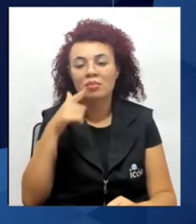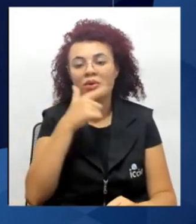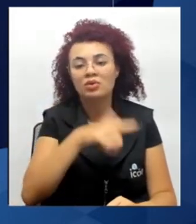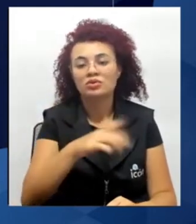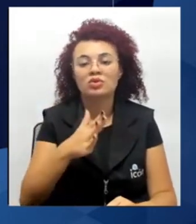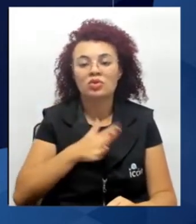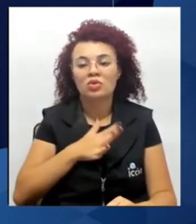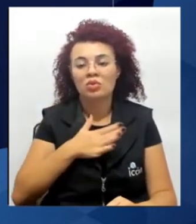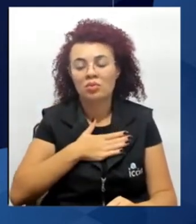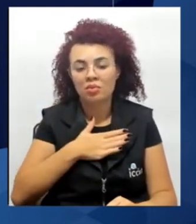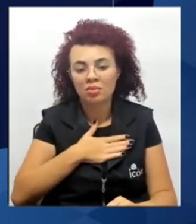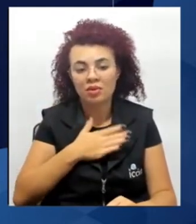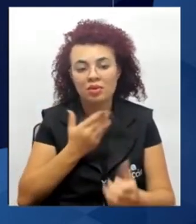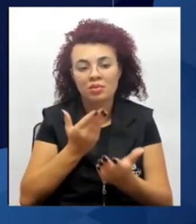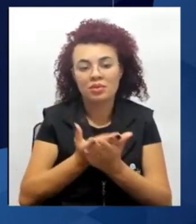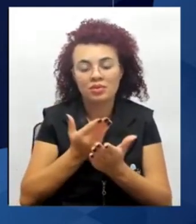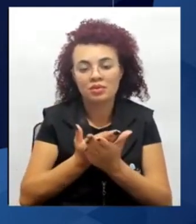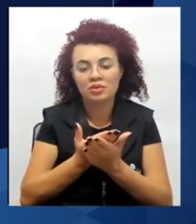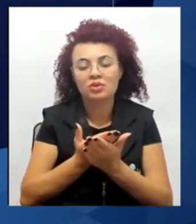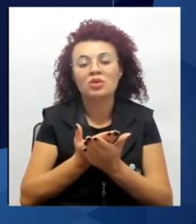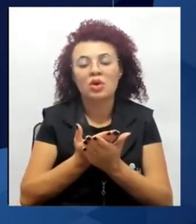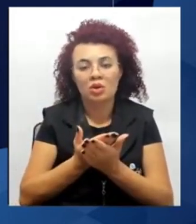de Medicina.